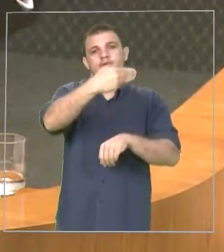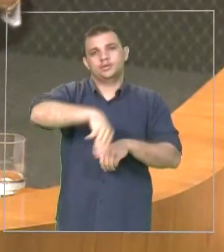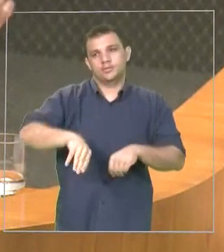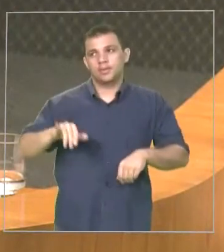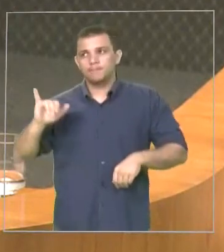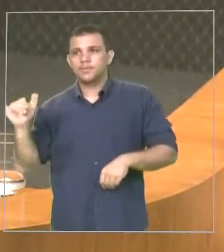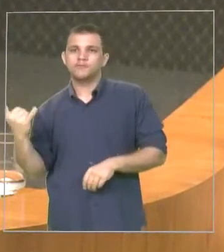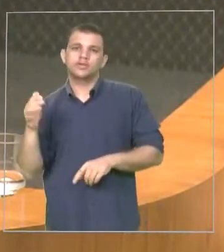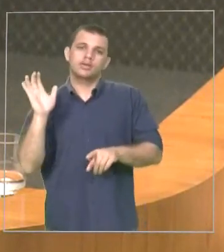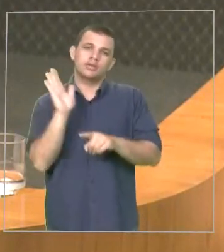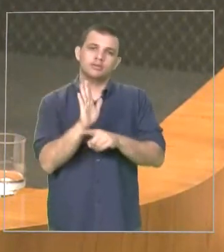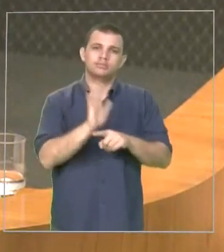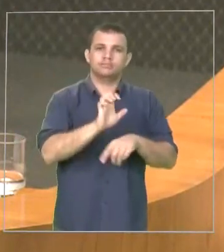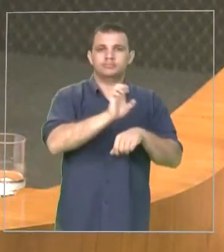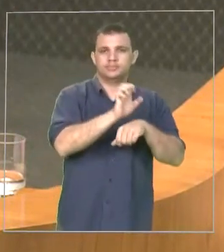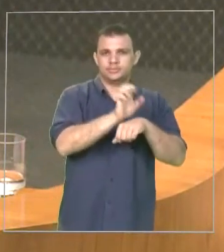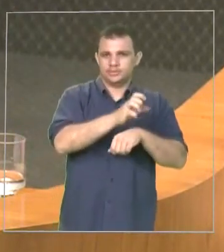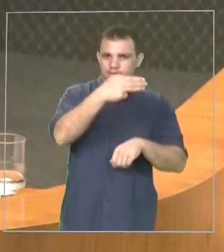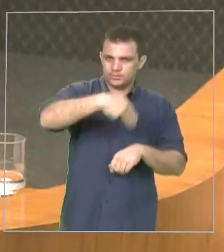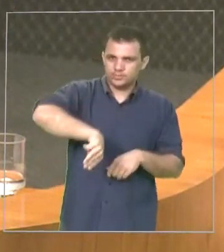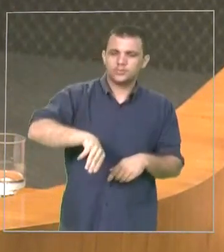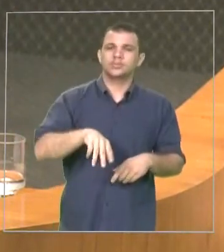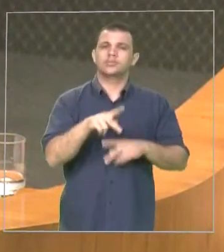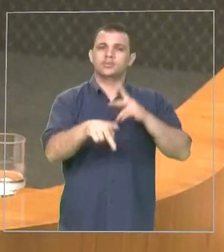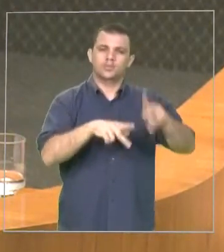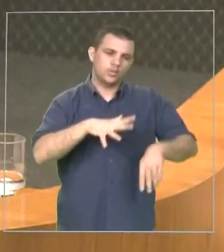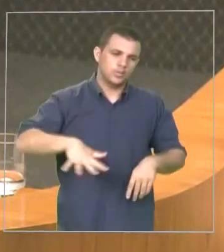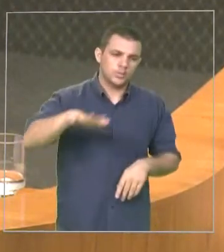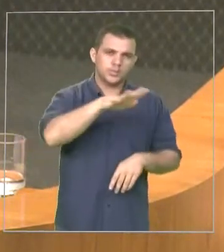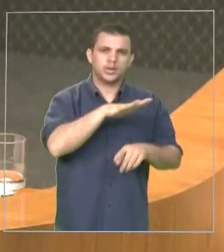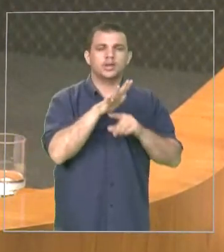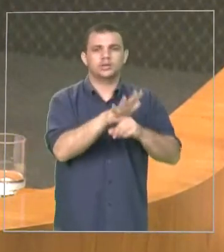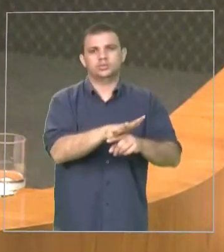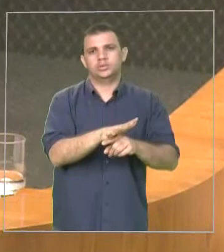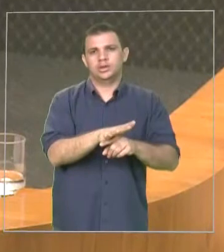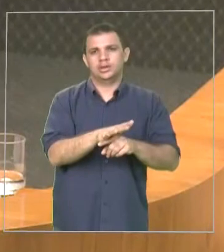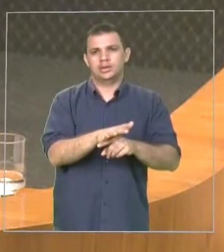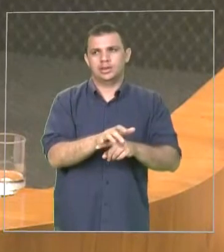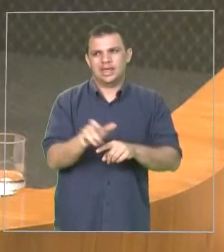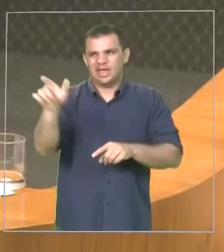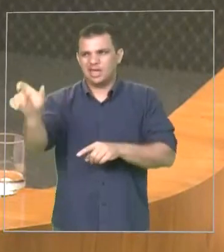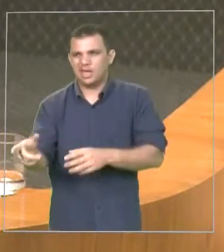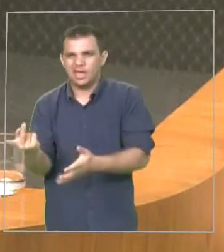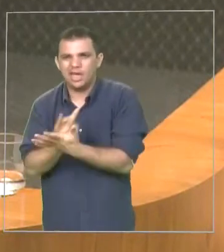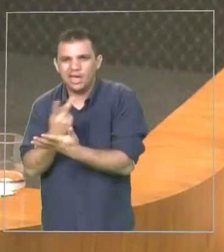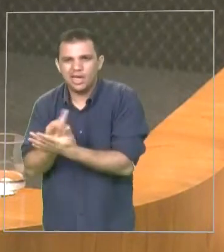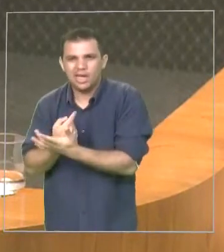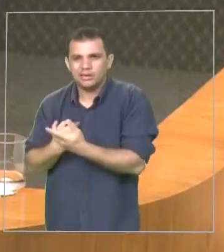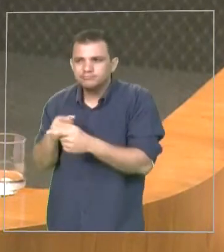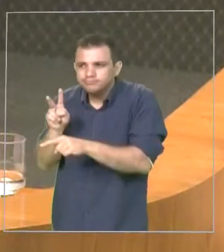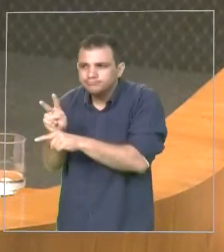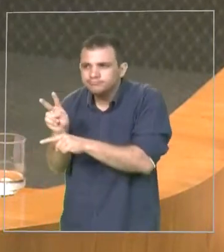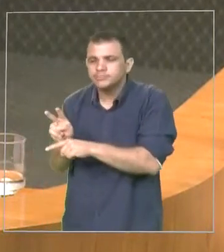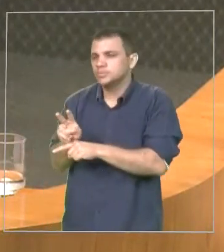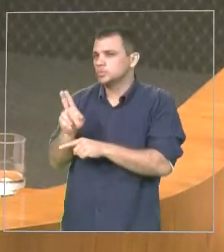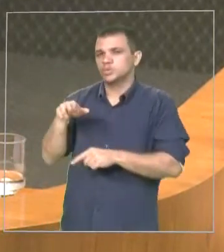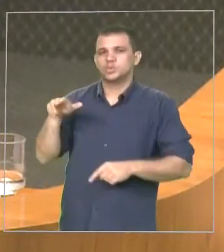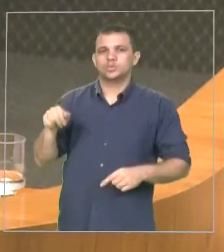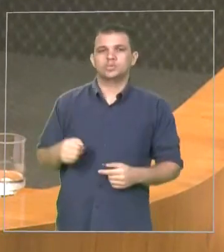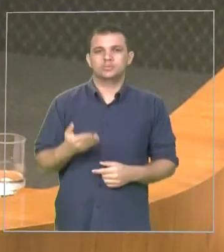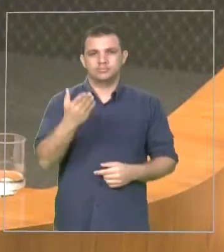para proteger qualquer um que tenha praticado qualquer ilicitude. Deputado Rogério. Pois não, deputado Marco